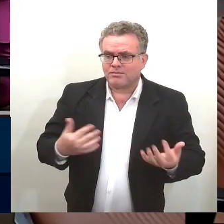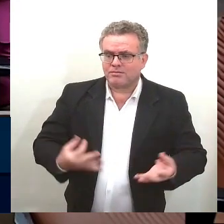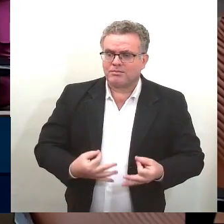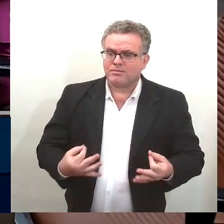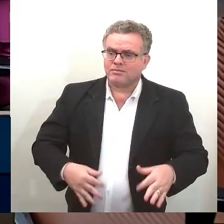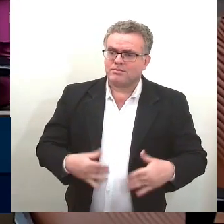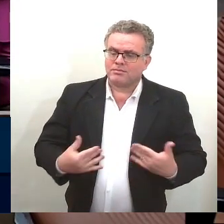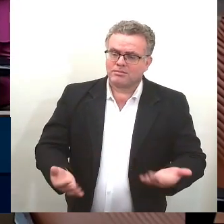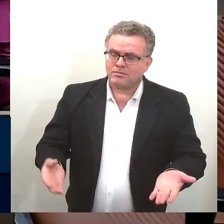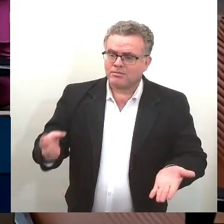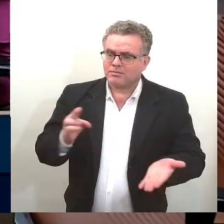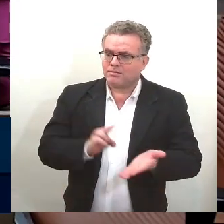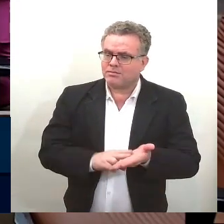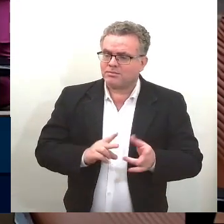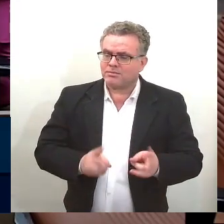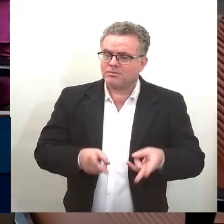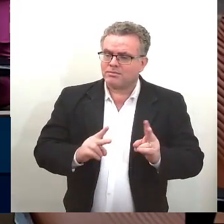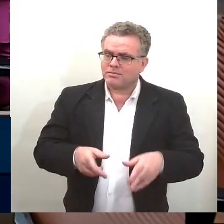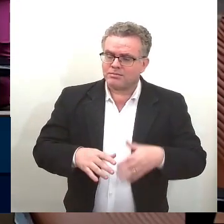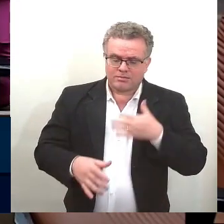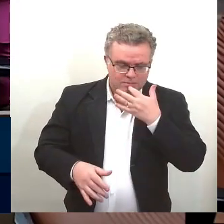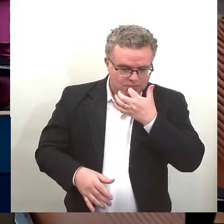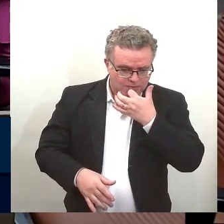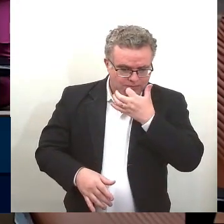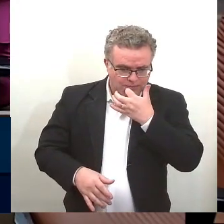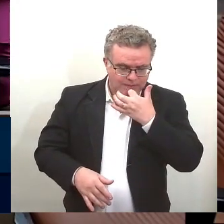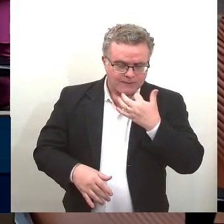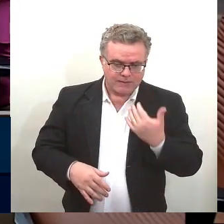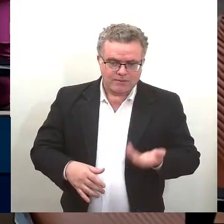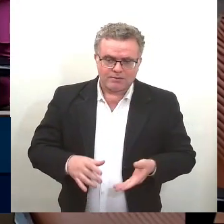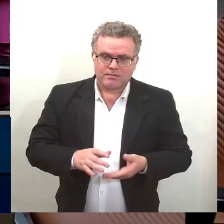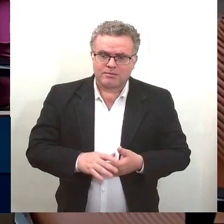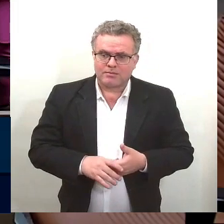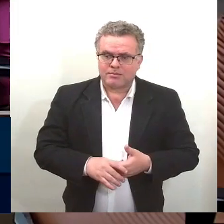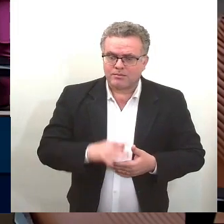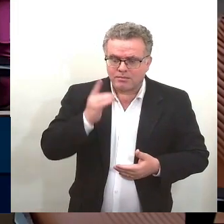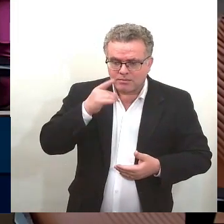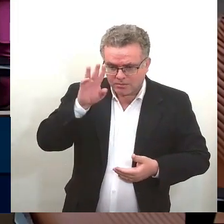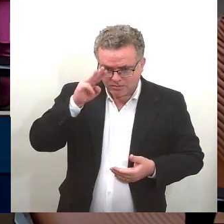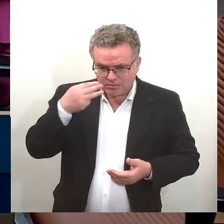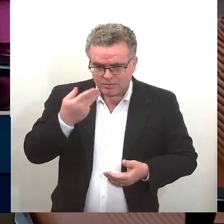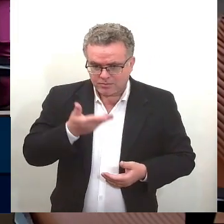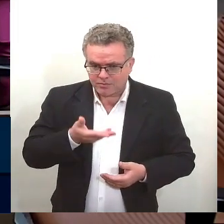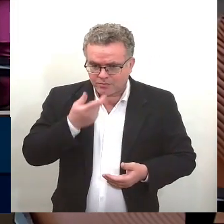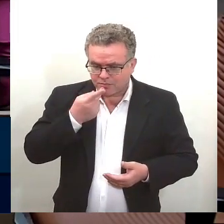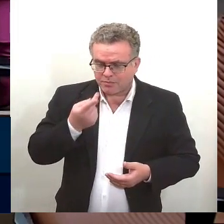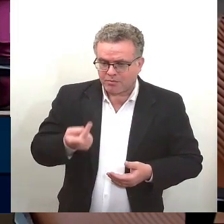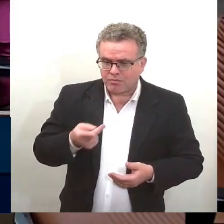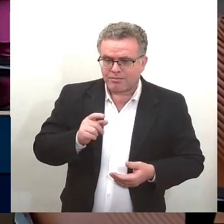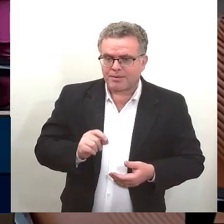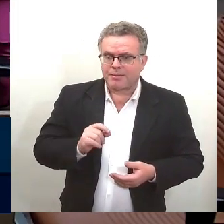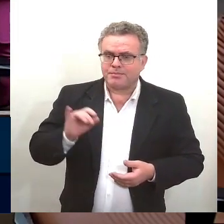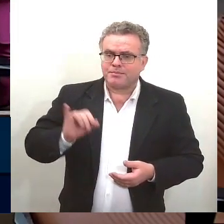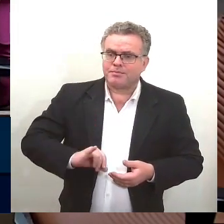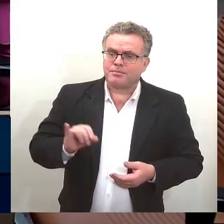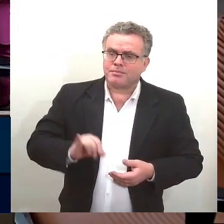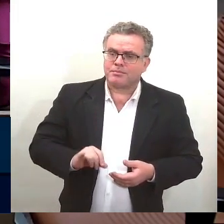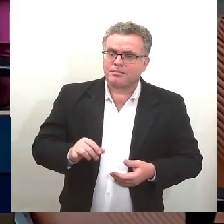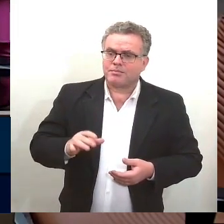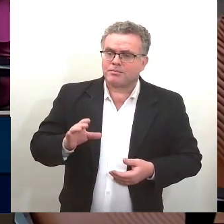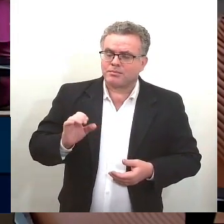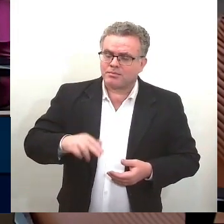que, como a deputada Maísa falou, né, da importância, a deputada Carminha, de um governo